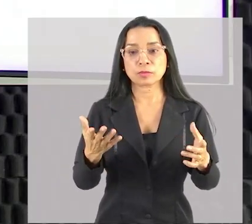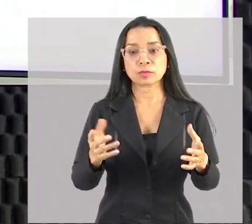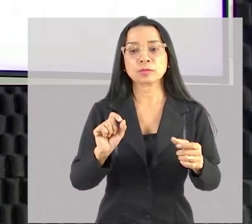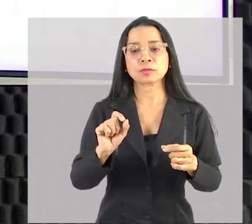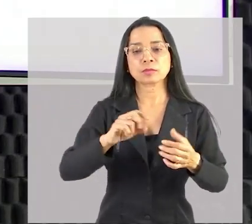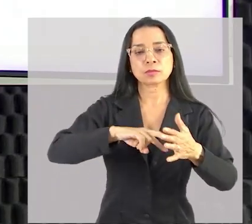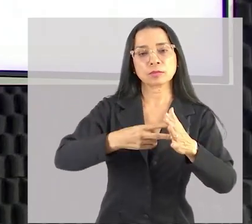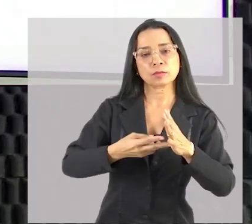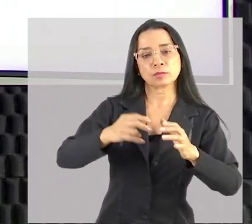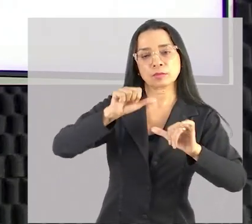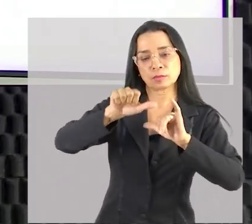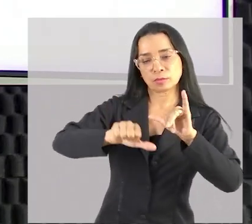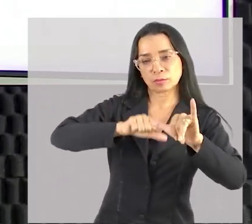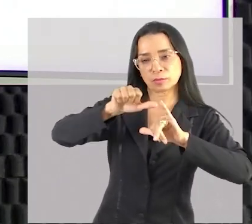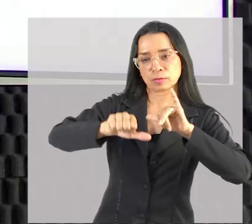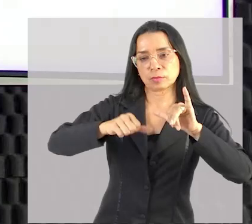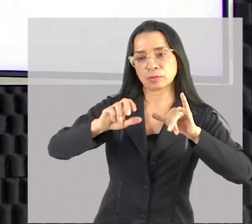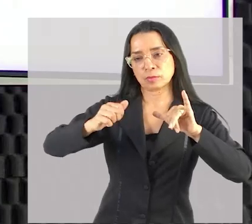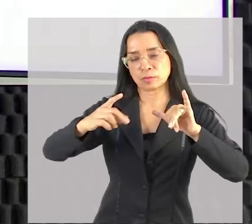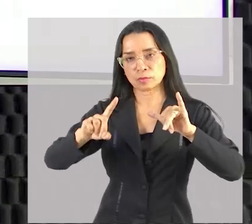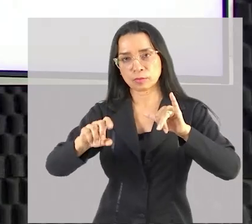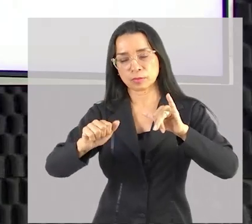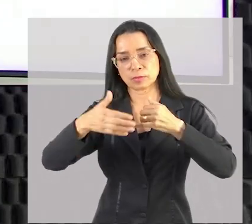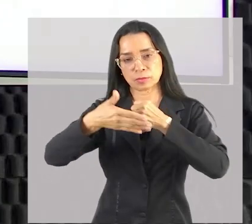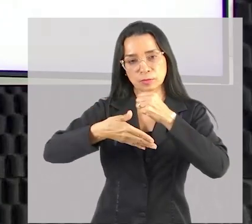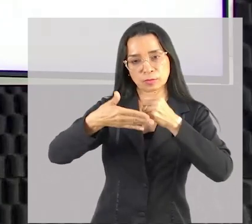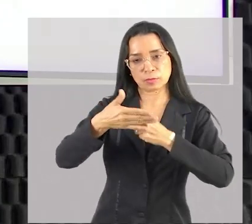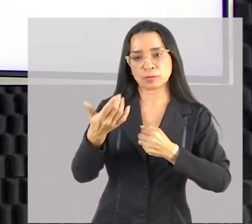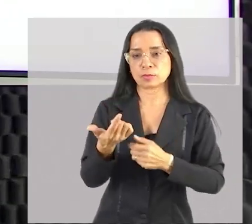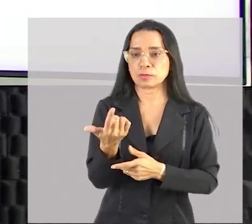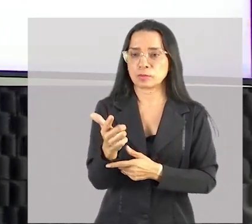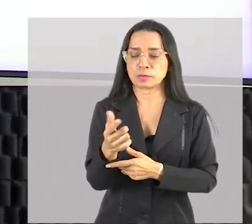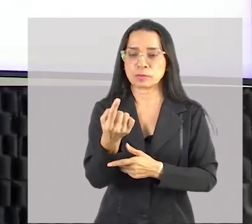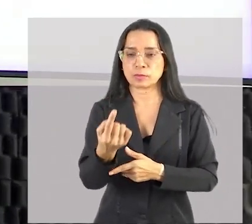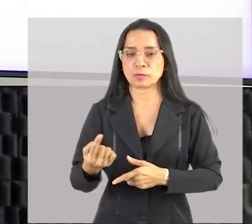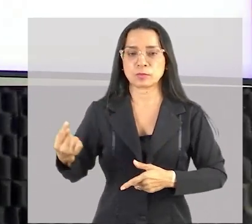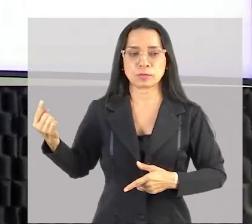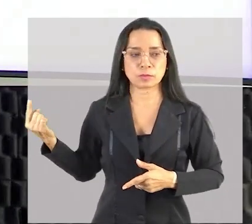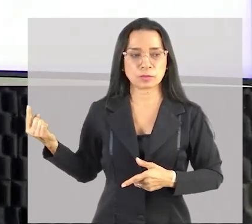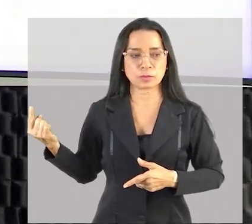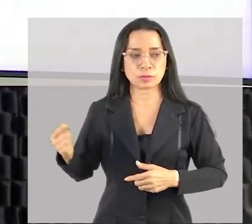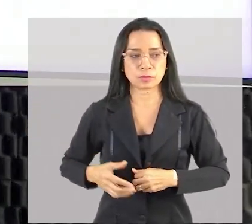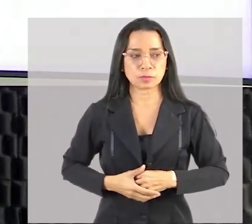Neutralização seria uma reação ácido e base. Por exemplo, você não tem aí.